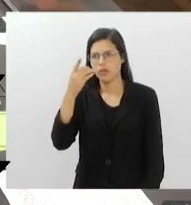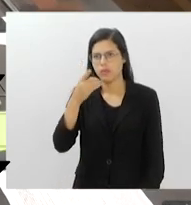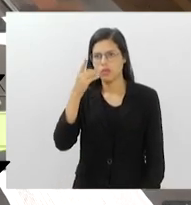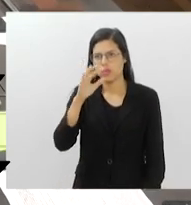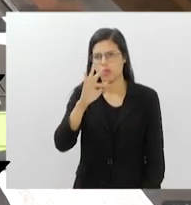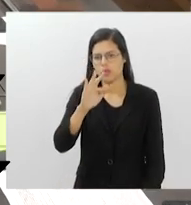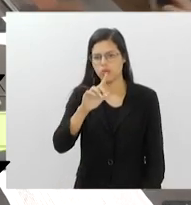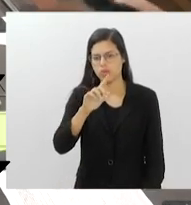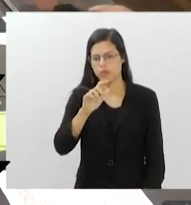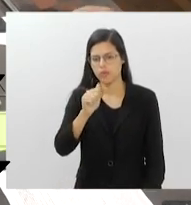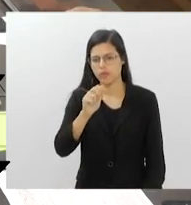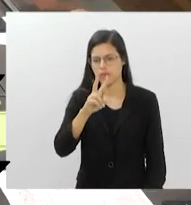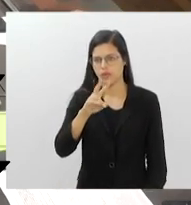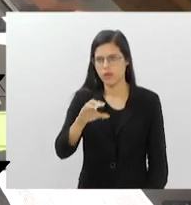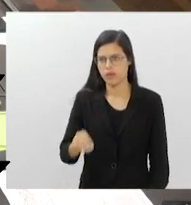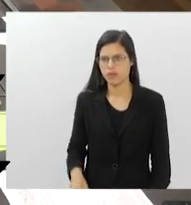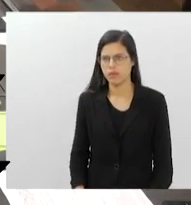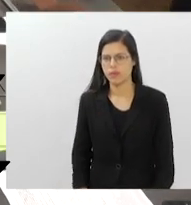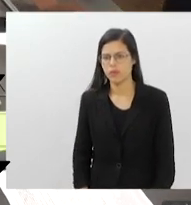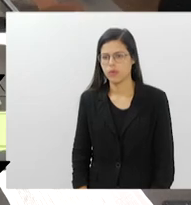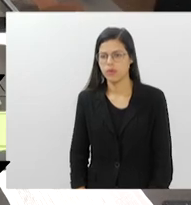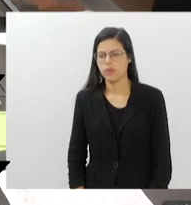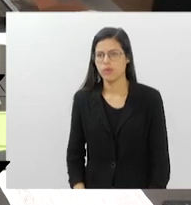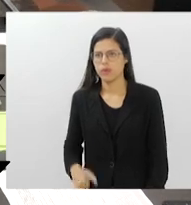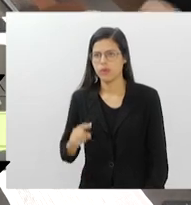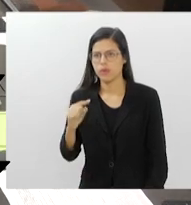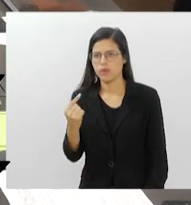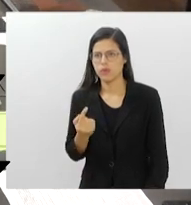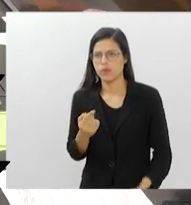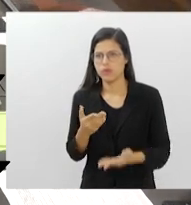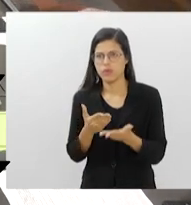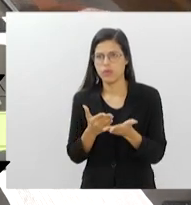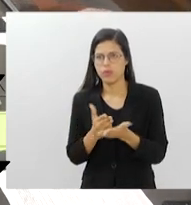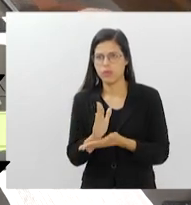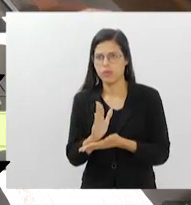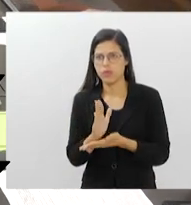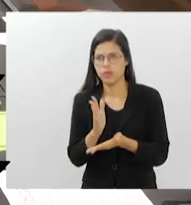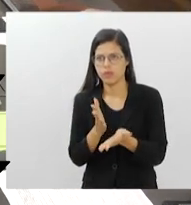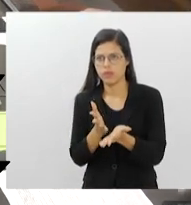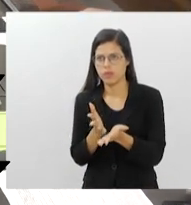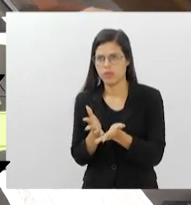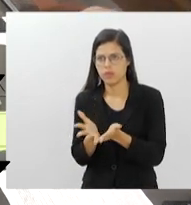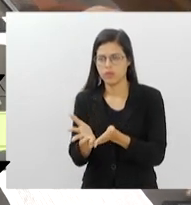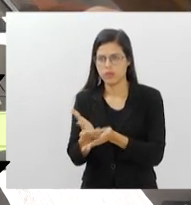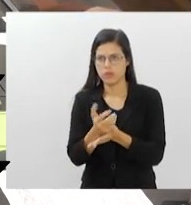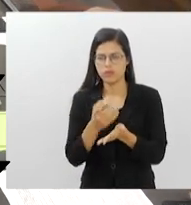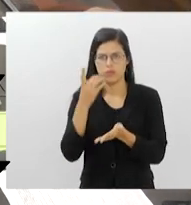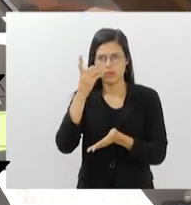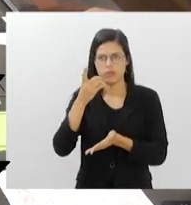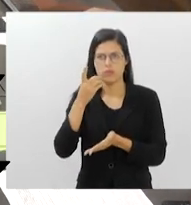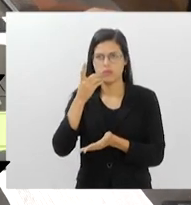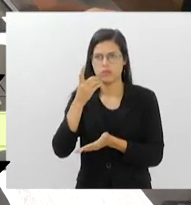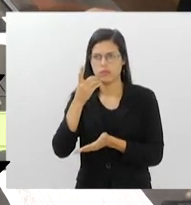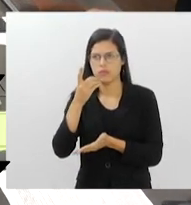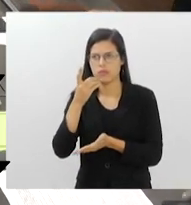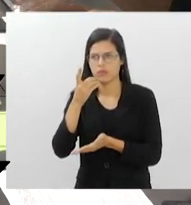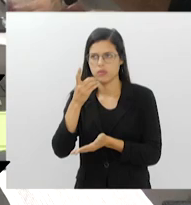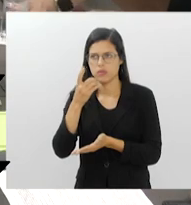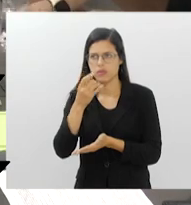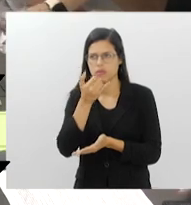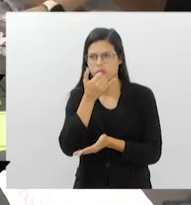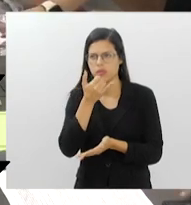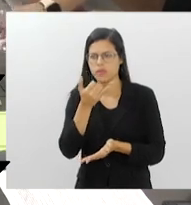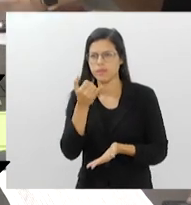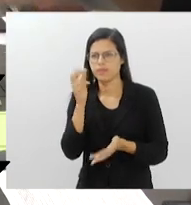afine eh a gente recentemente aprovou aqui no estado do deputado Luiz Paulo né uma